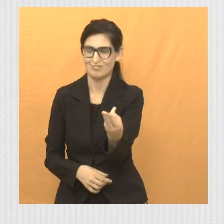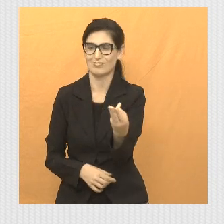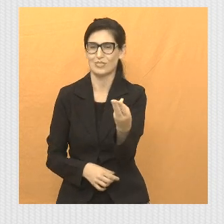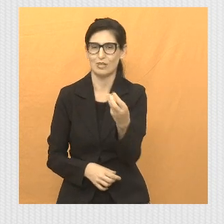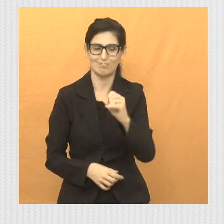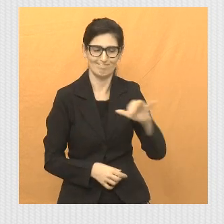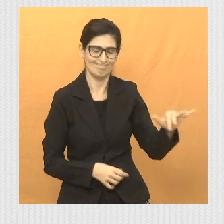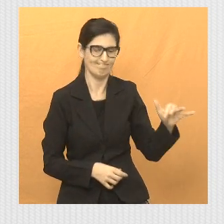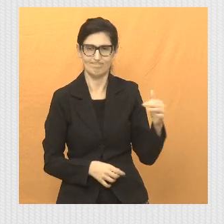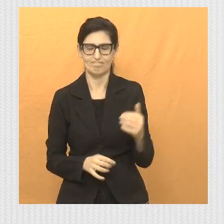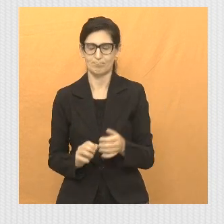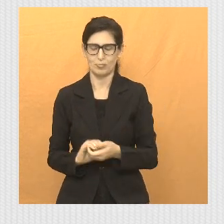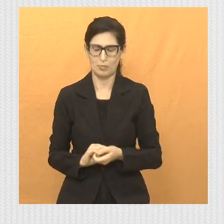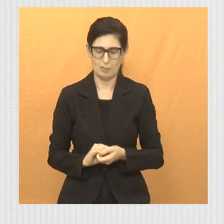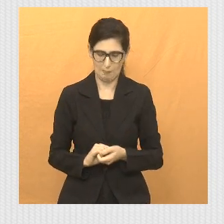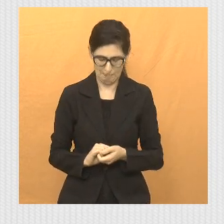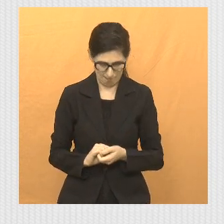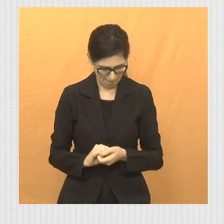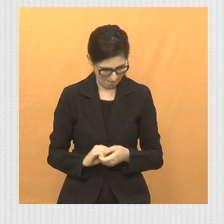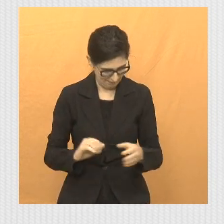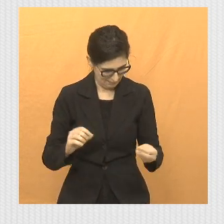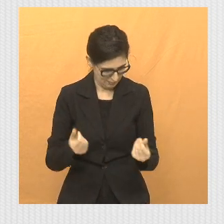48.351.792. Recurso vinculado, R$